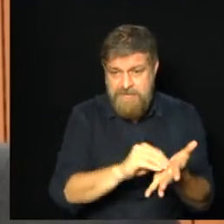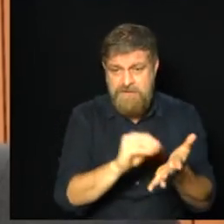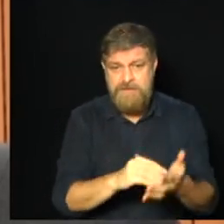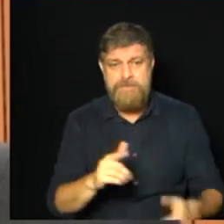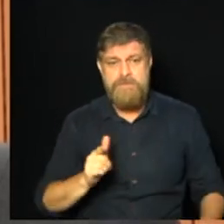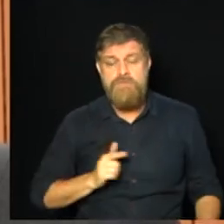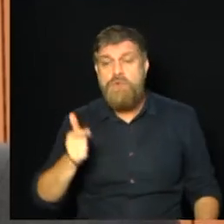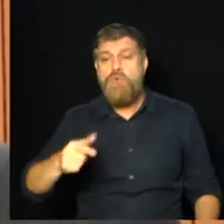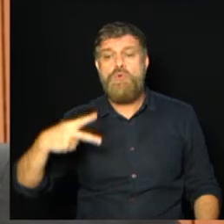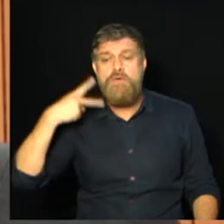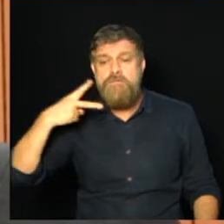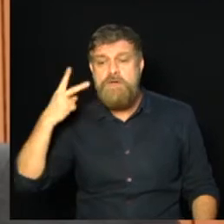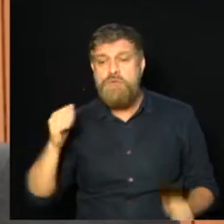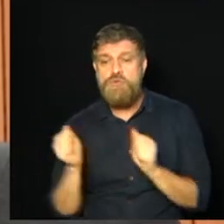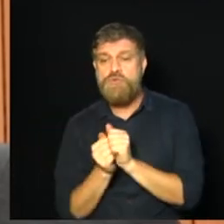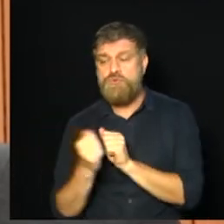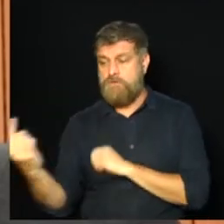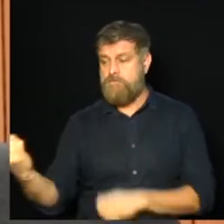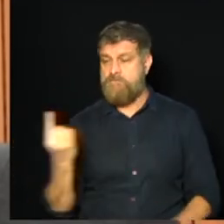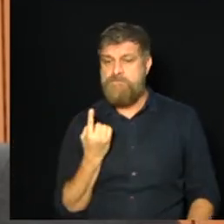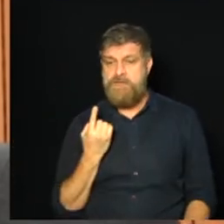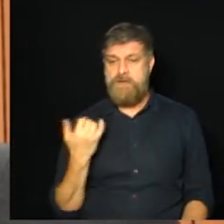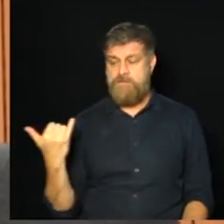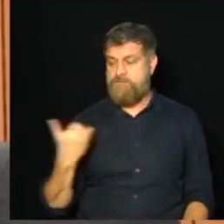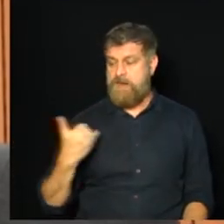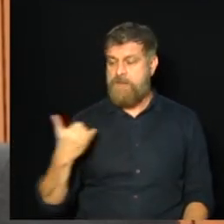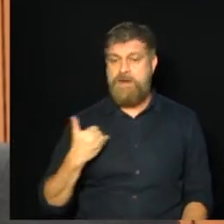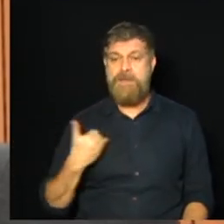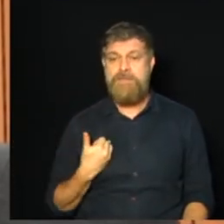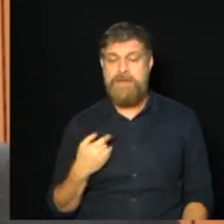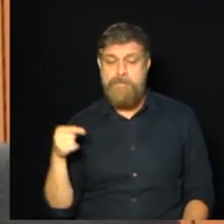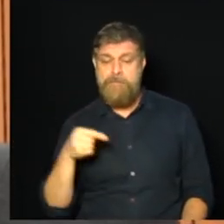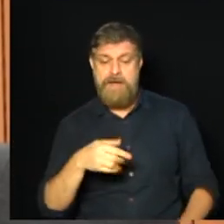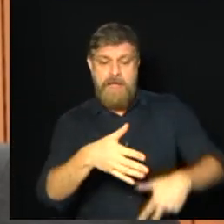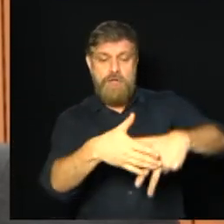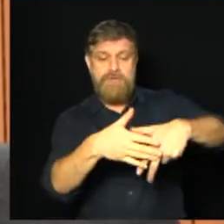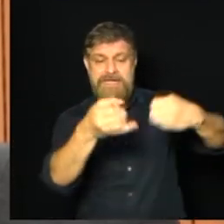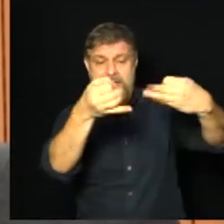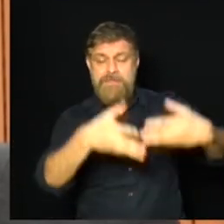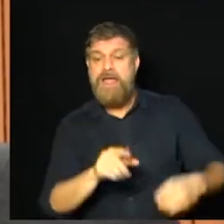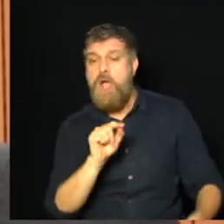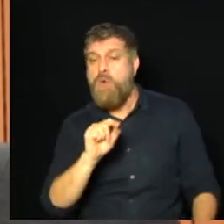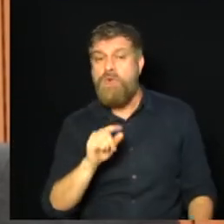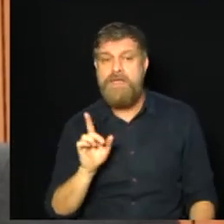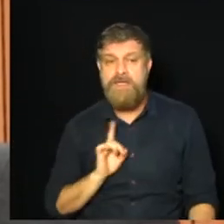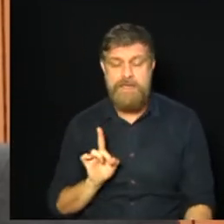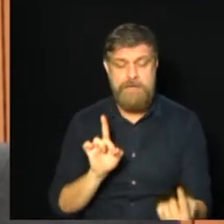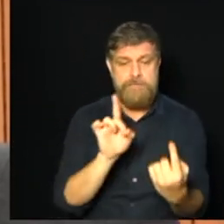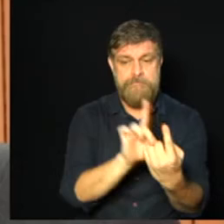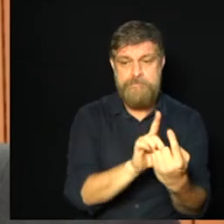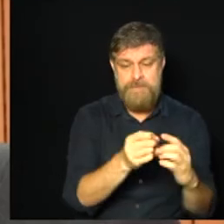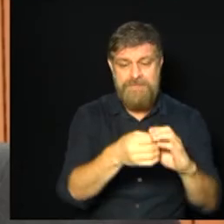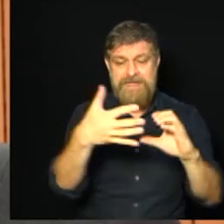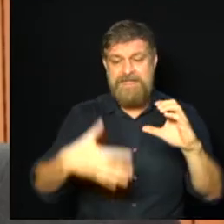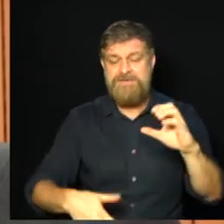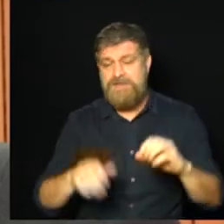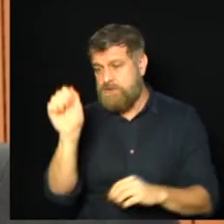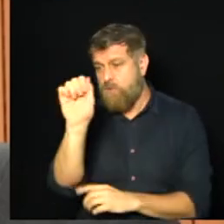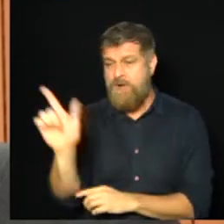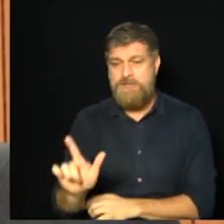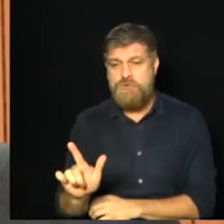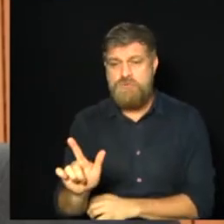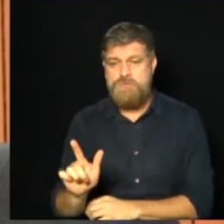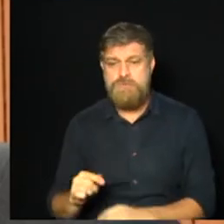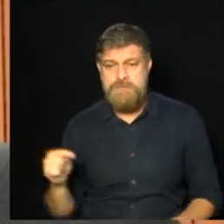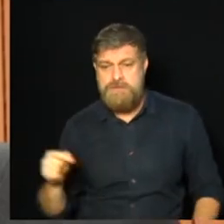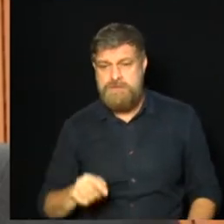outro vereador foi lá comigo falar se podia explicar para os pacientes o que era o atendimento à classificação azul, que deveria ser atendida